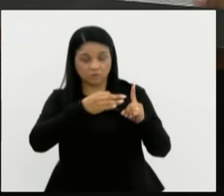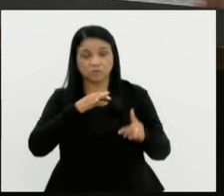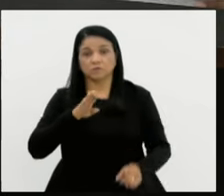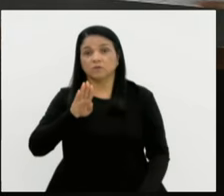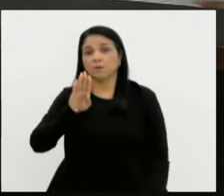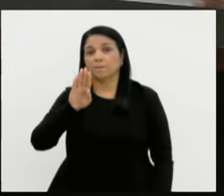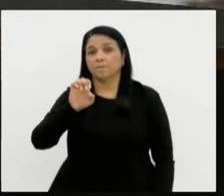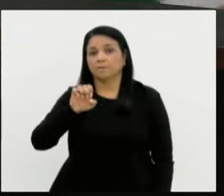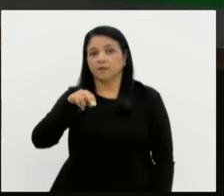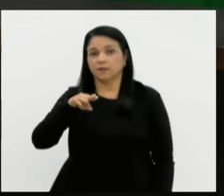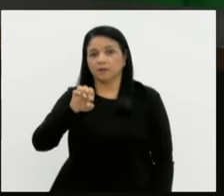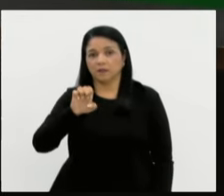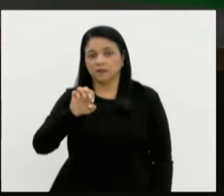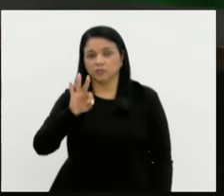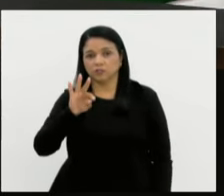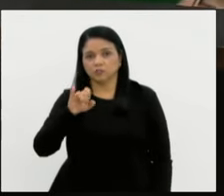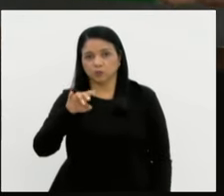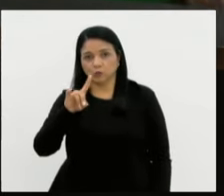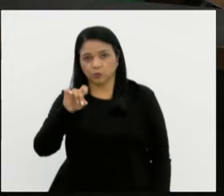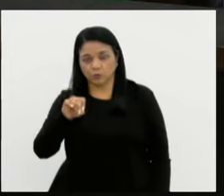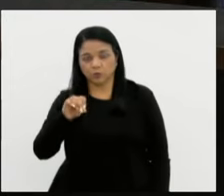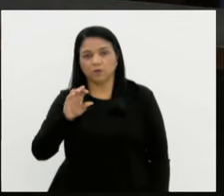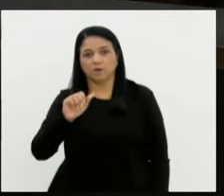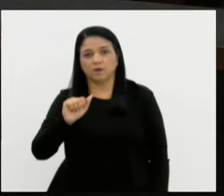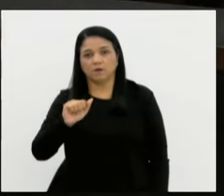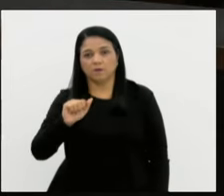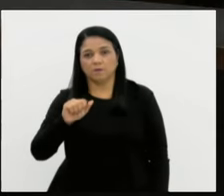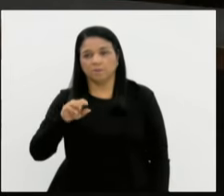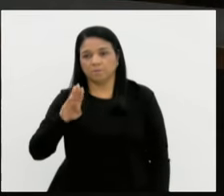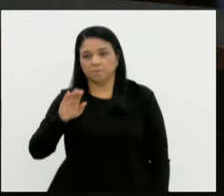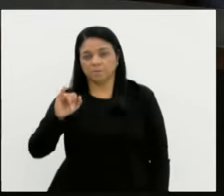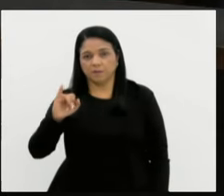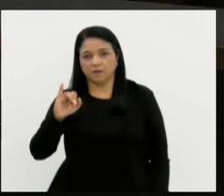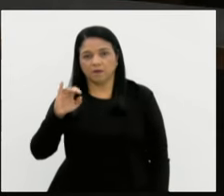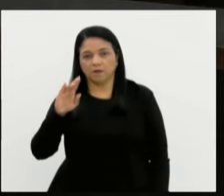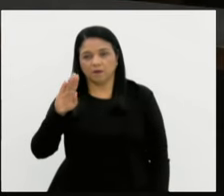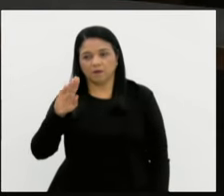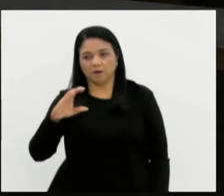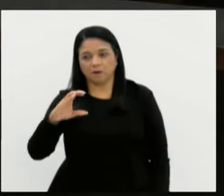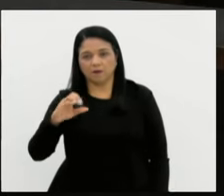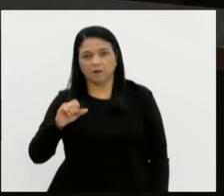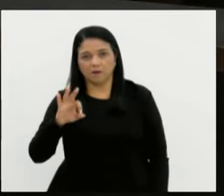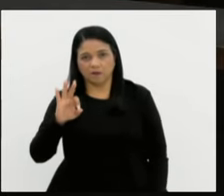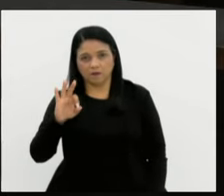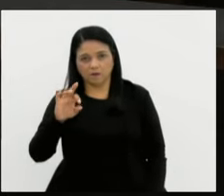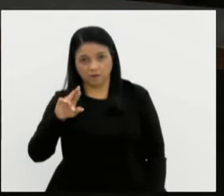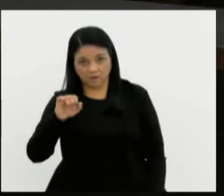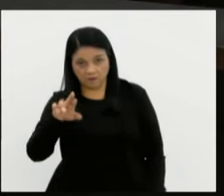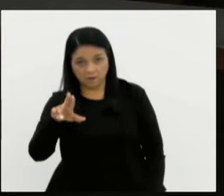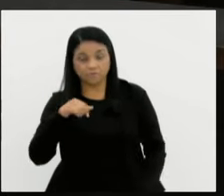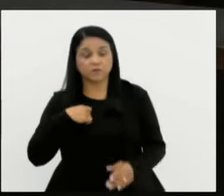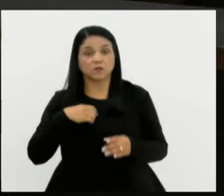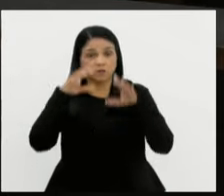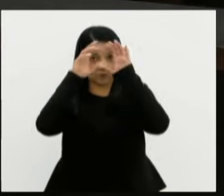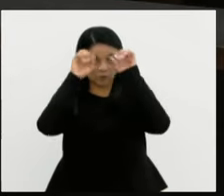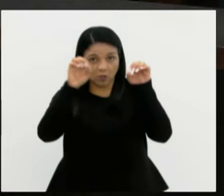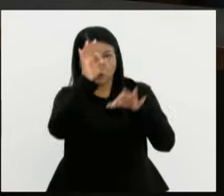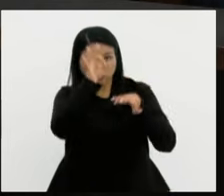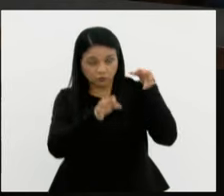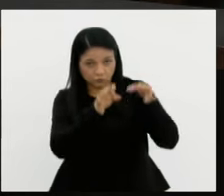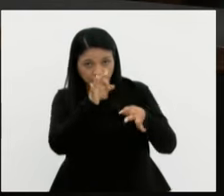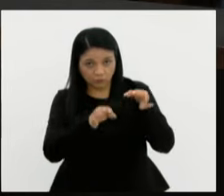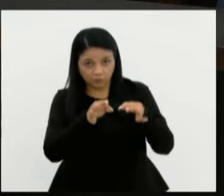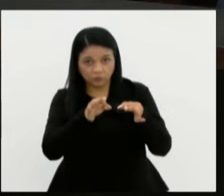Benedito Abicair, do egrégio órgão especial colhendo o Tribunal de Justiça, ao qual